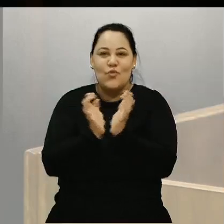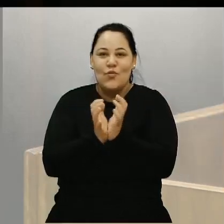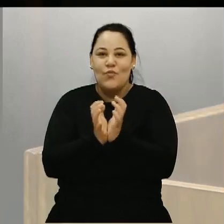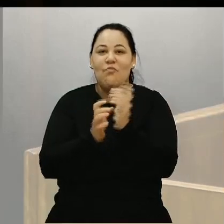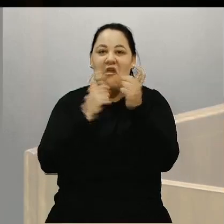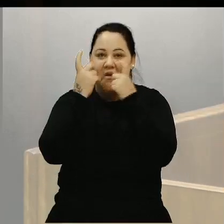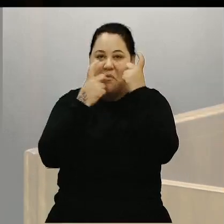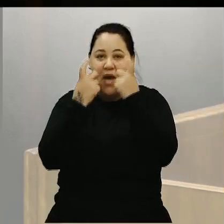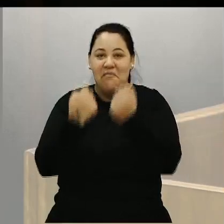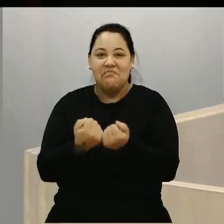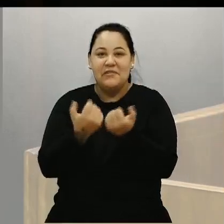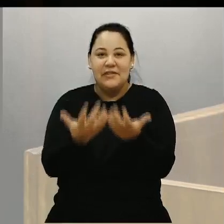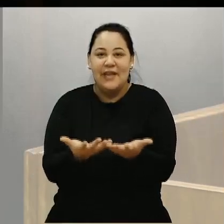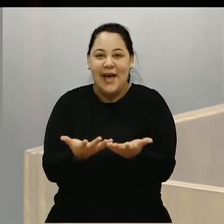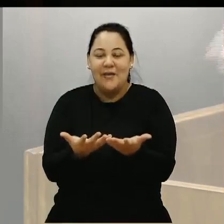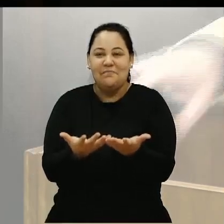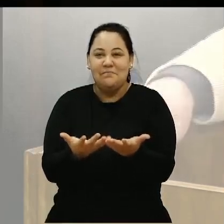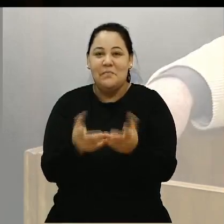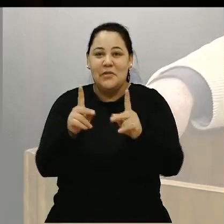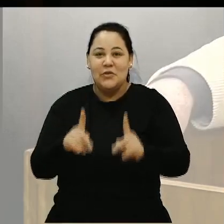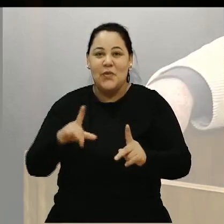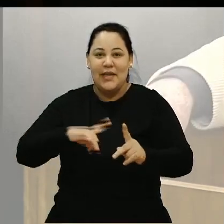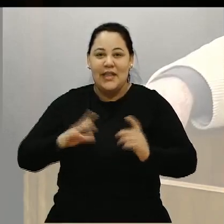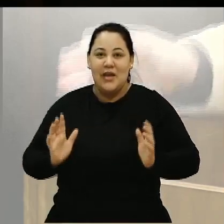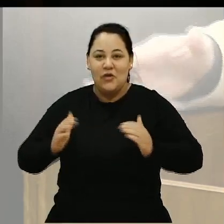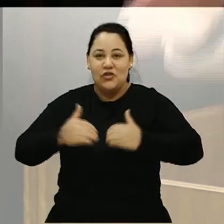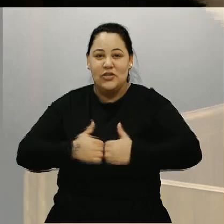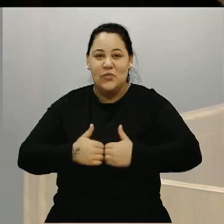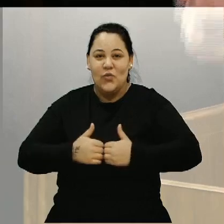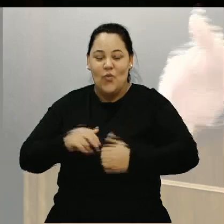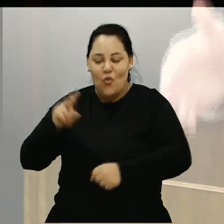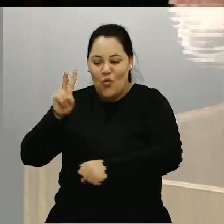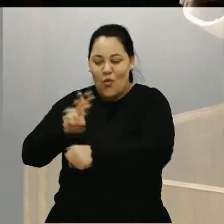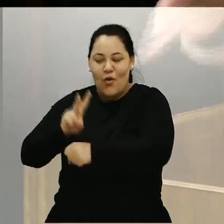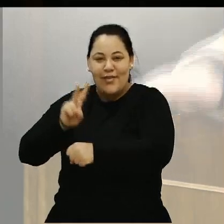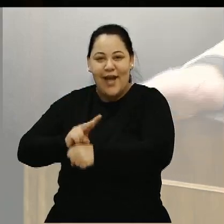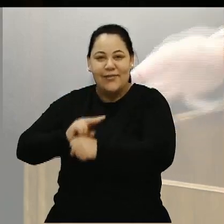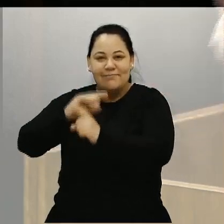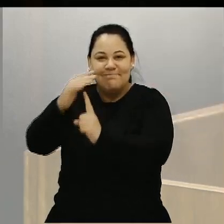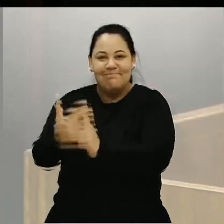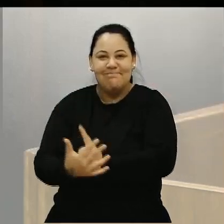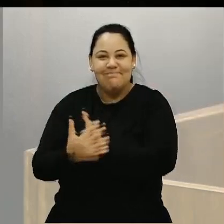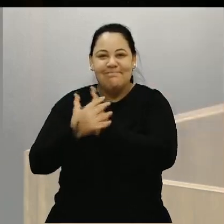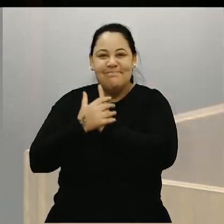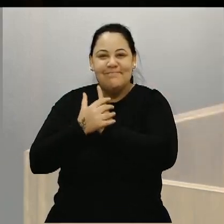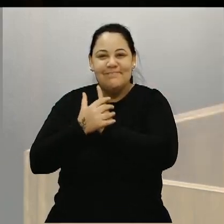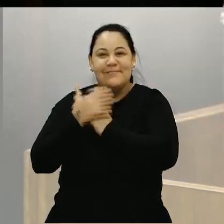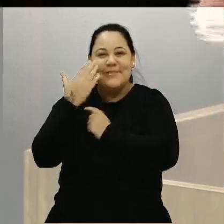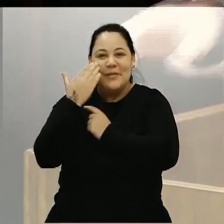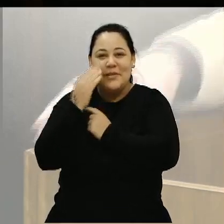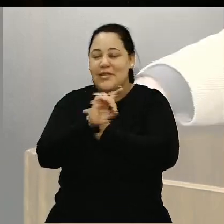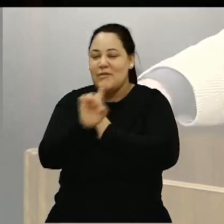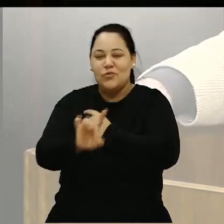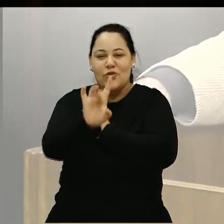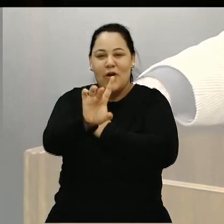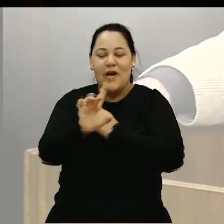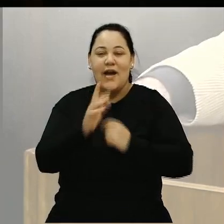transtorno acolhimento, cuidado. Mas não só das pessoas propriamente dita, não só das